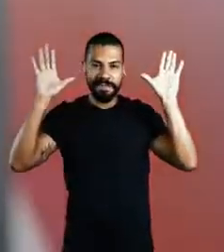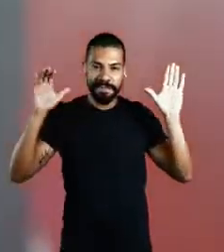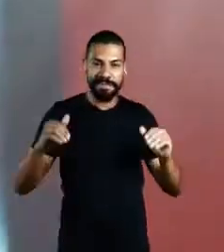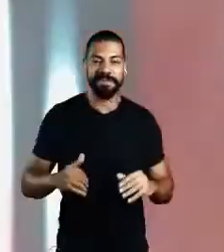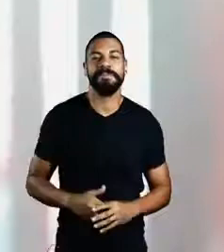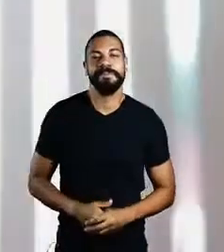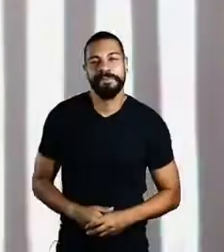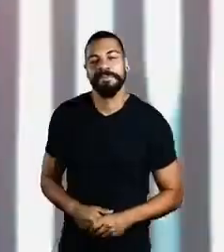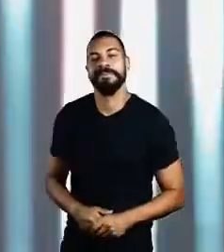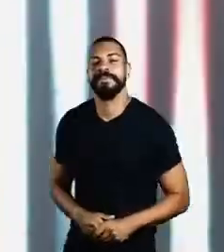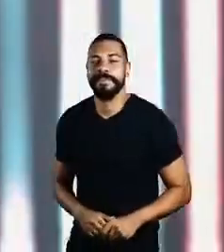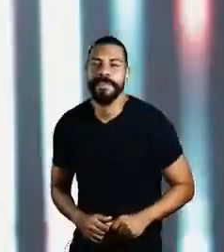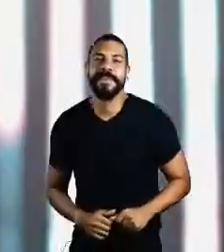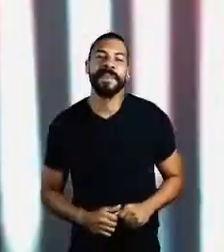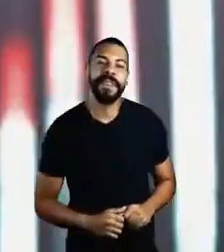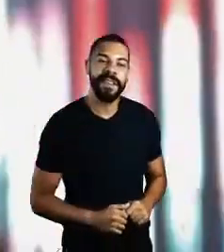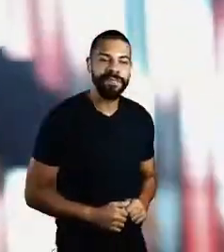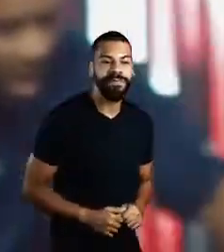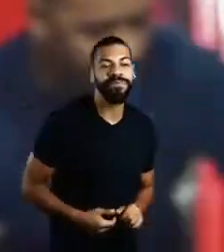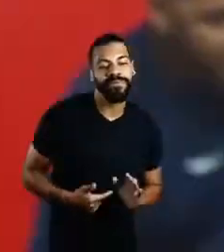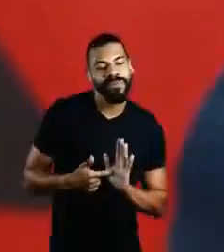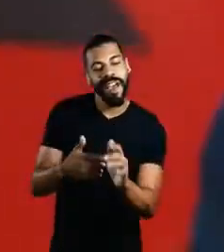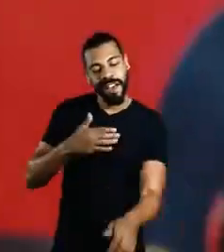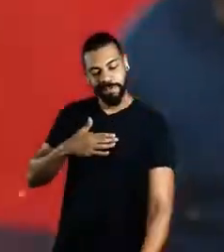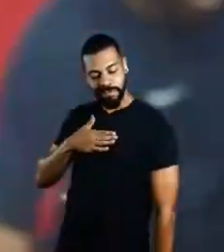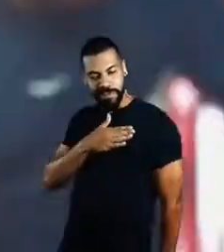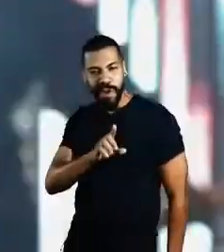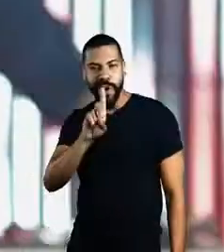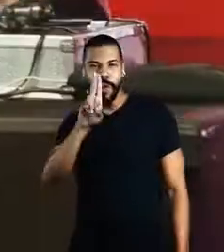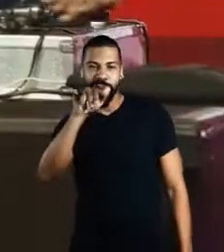Oh. Grandmaster Duda.